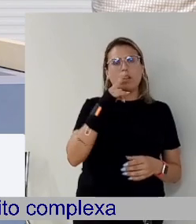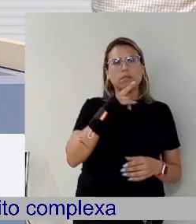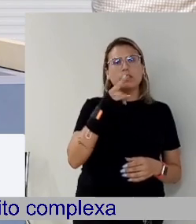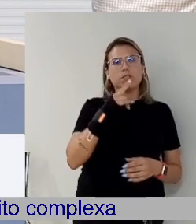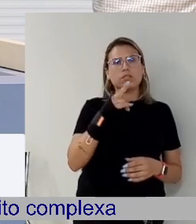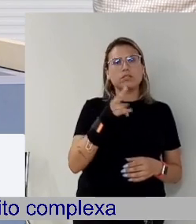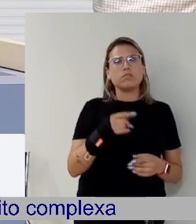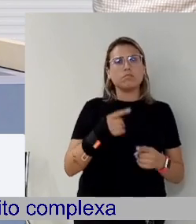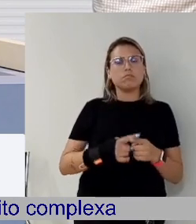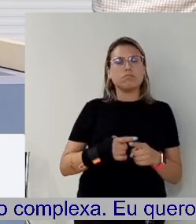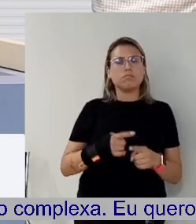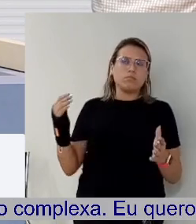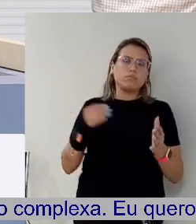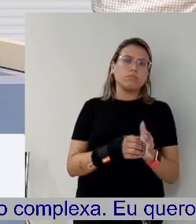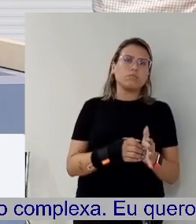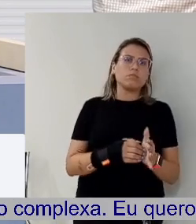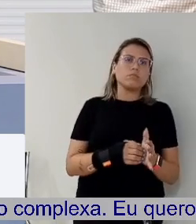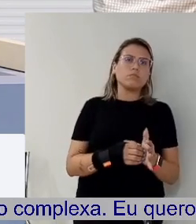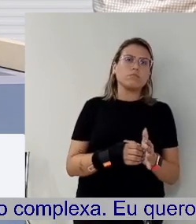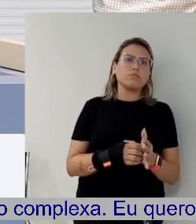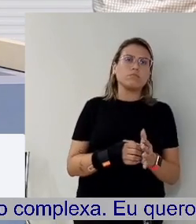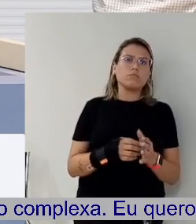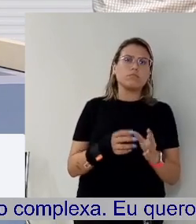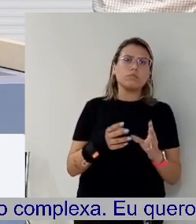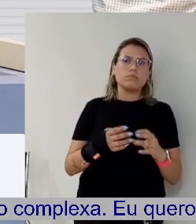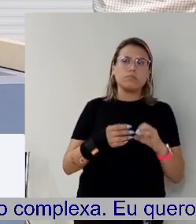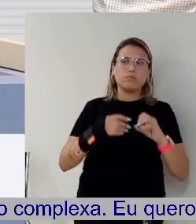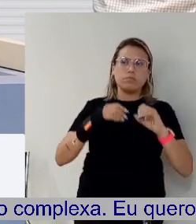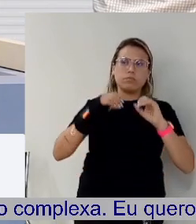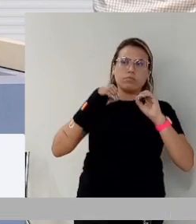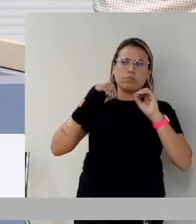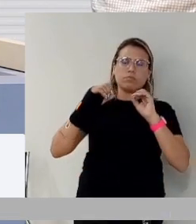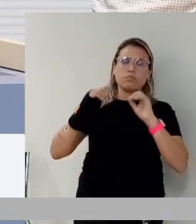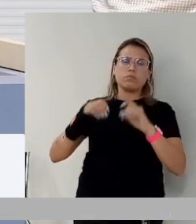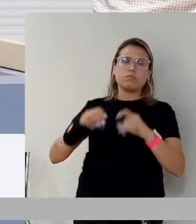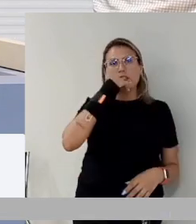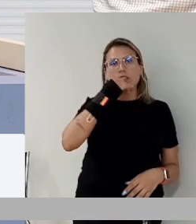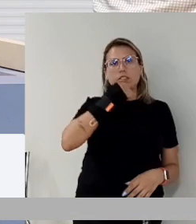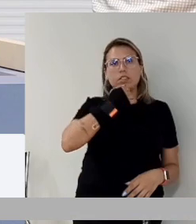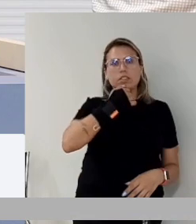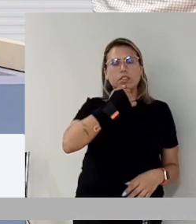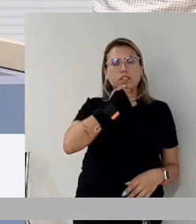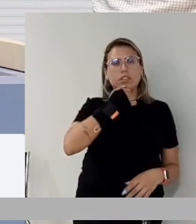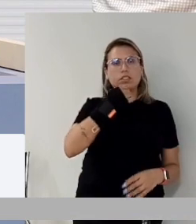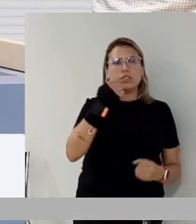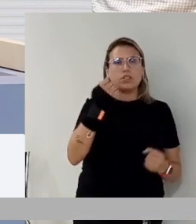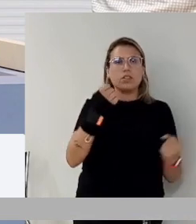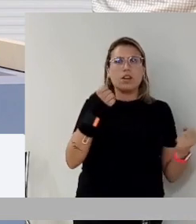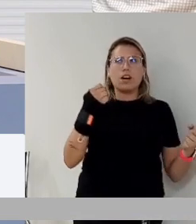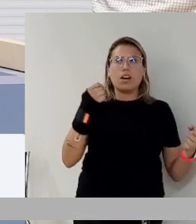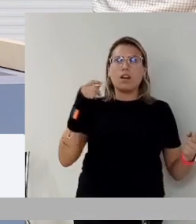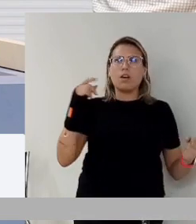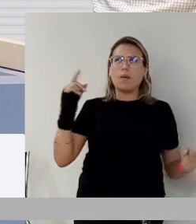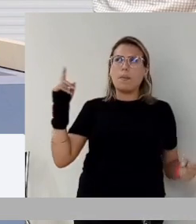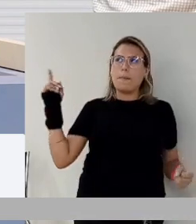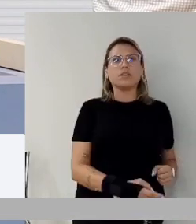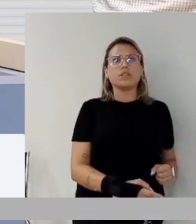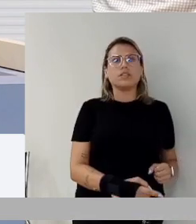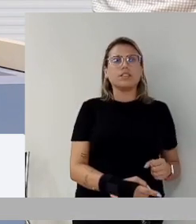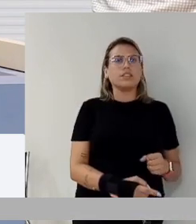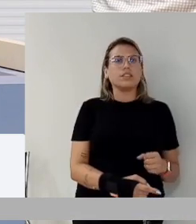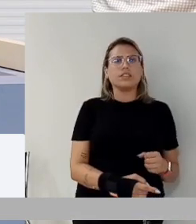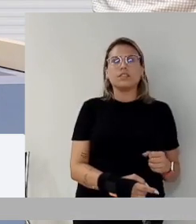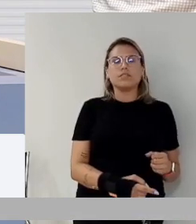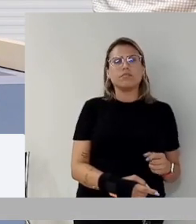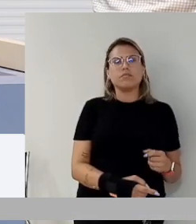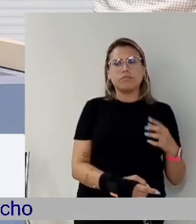até em relação a jogar tudo na rua eu fico muito triste quando eu vejo que o carro passou da coleta E aí